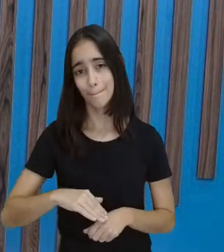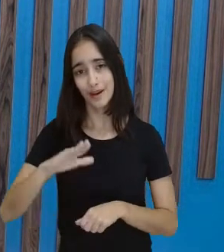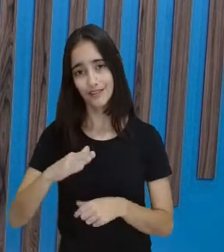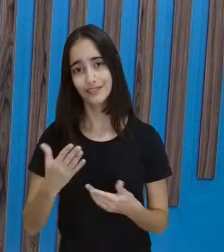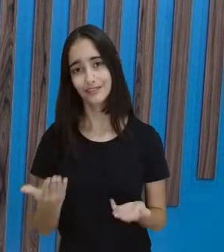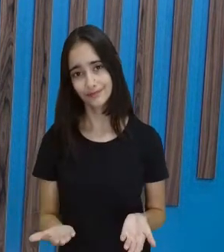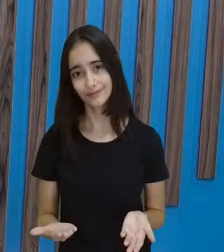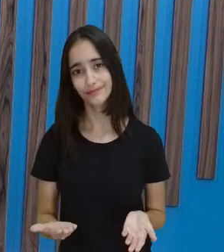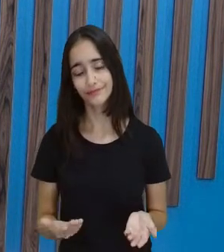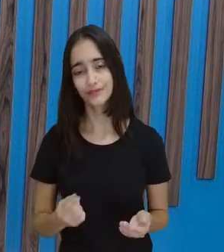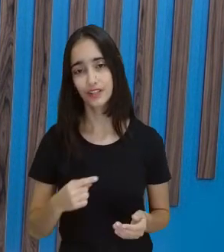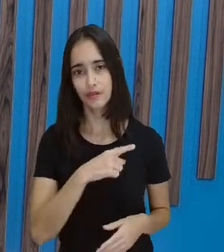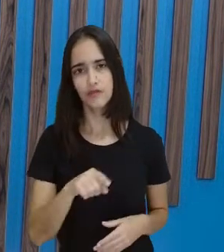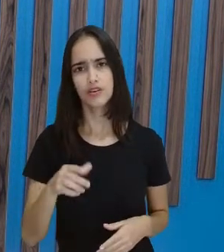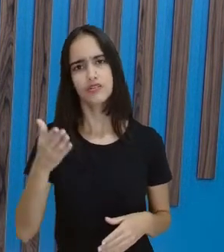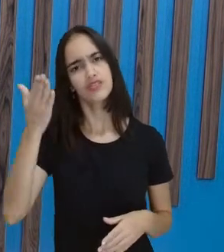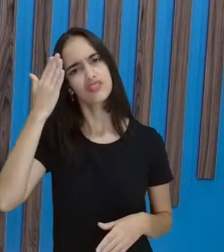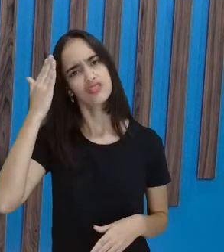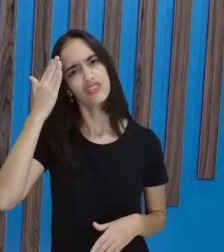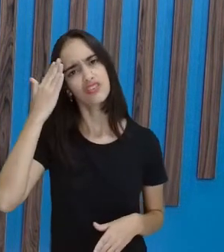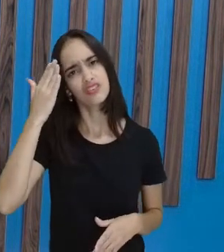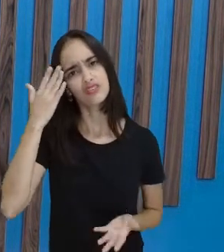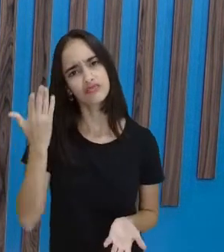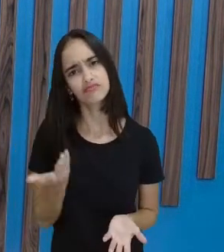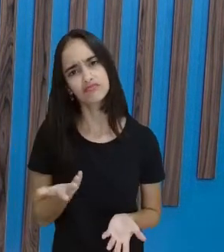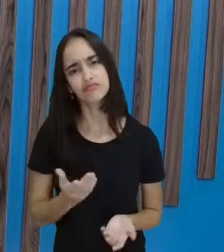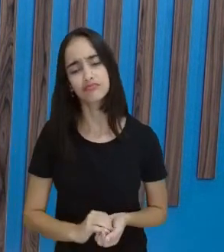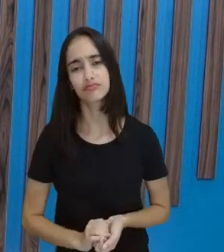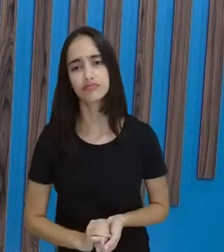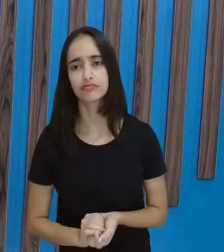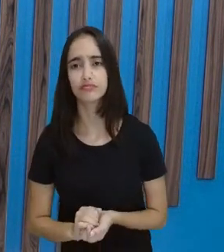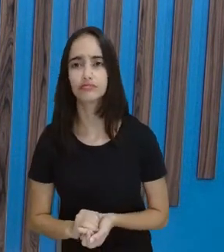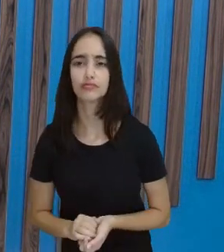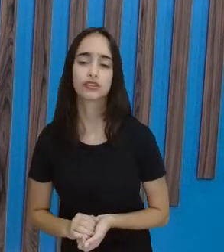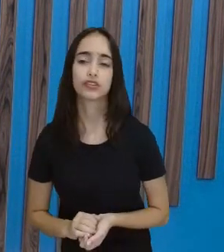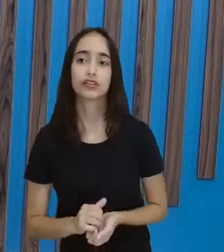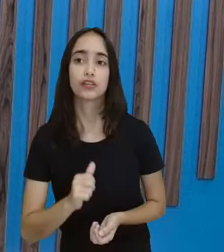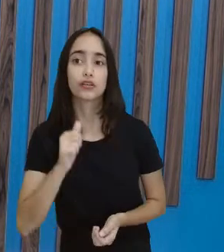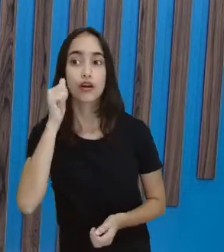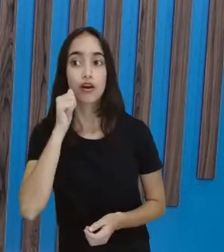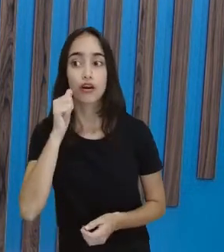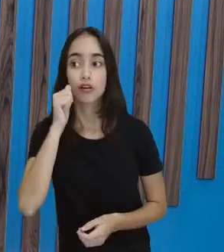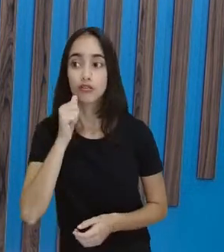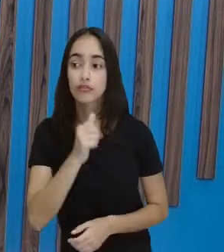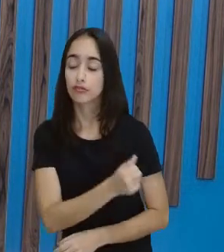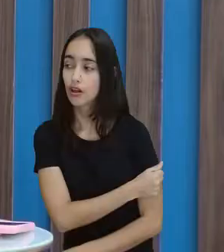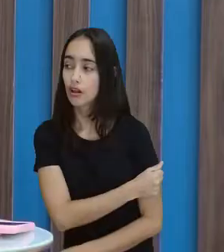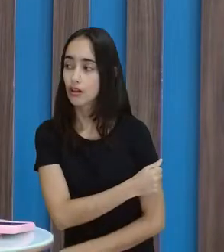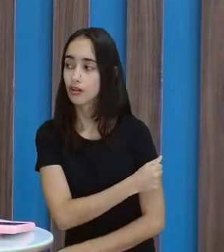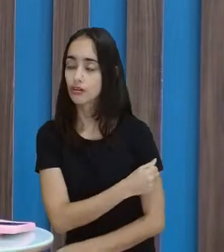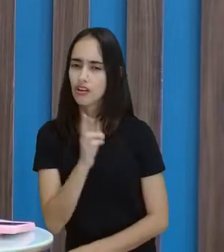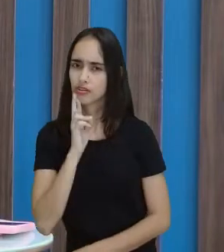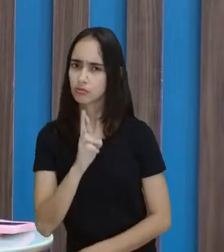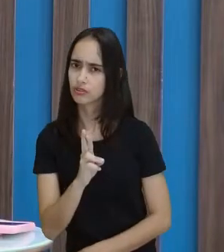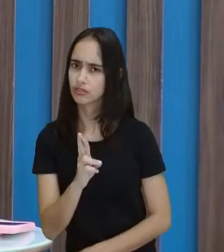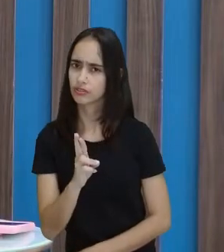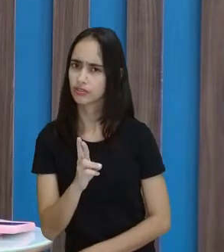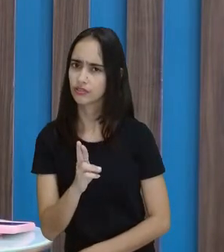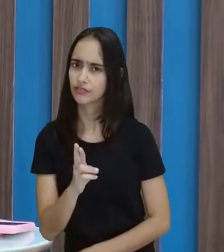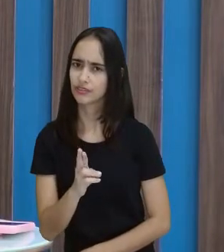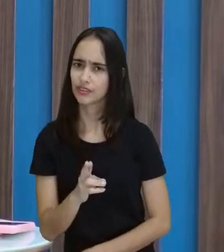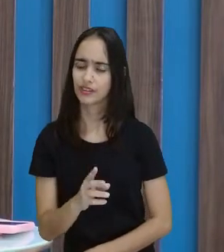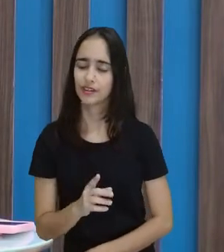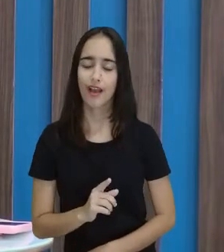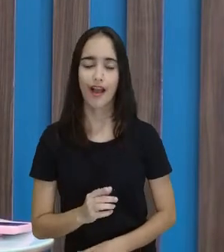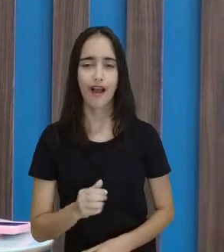resto. Conseguiram entender? As meninas aí, como é que estão respondendo? Estão bem atentas à aula,